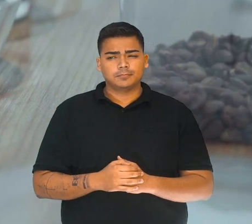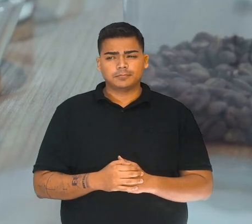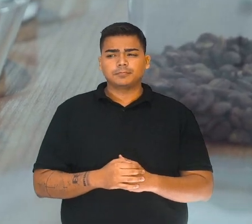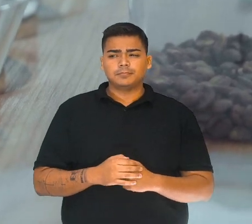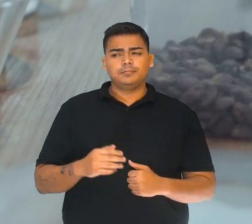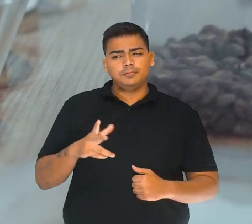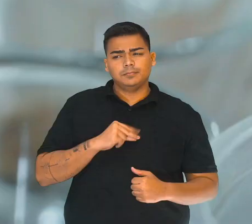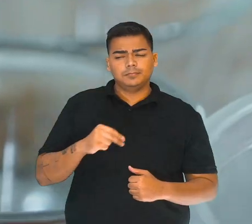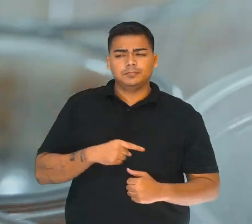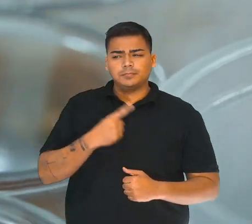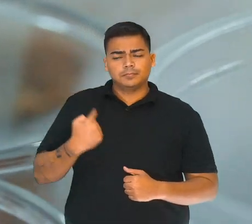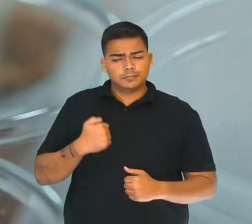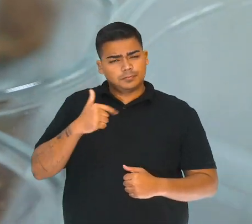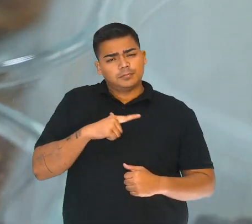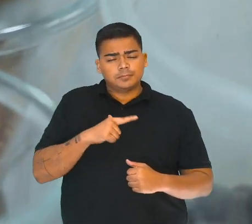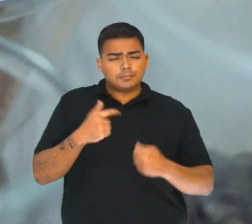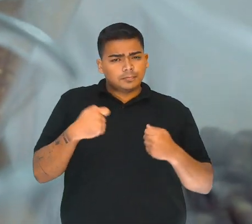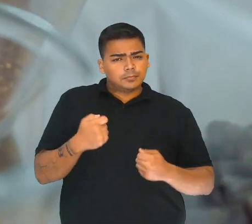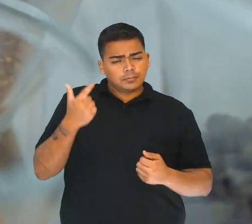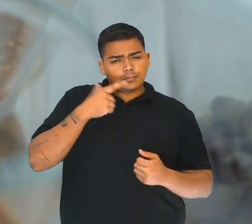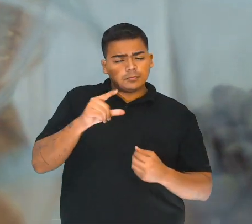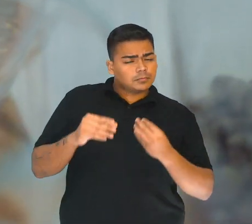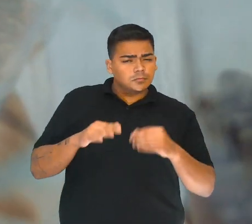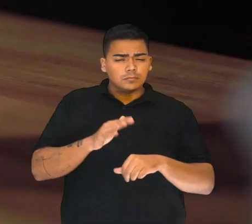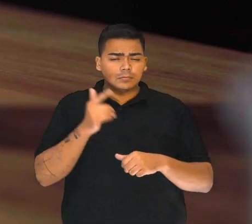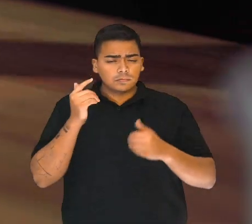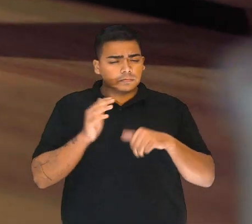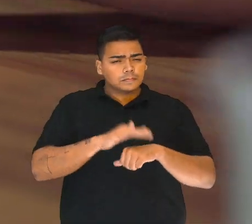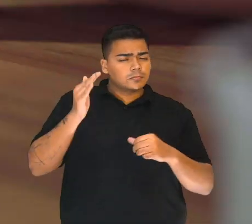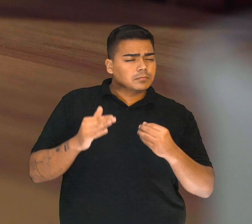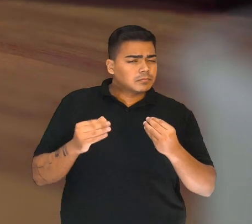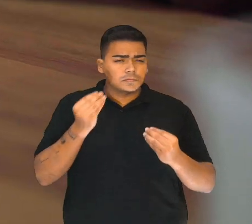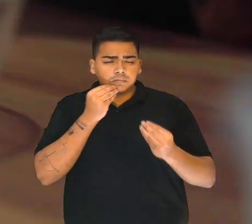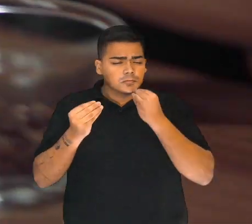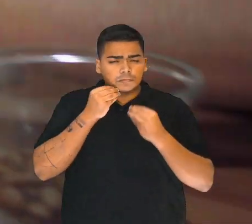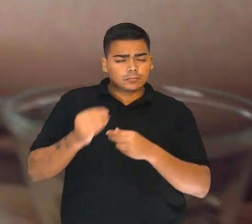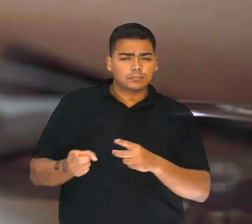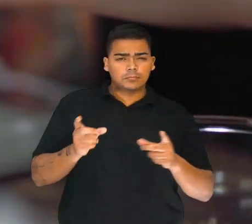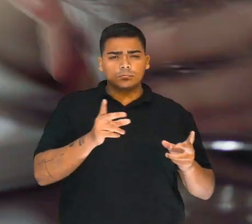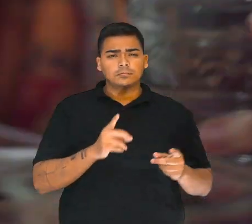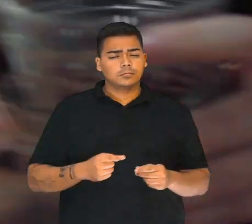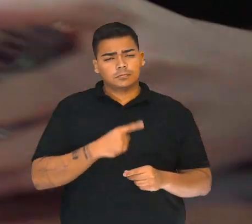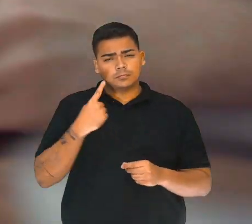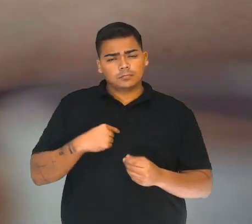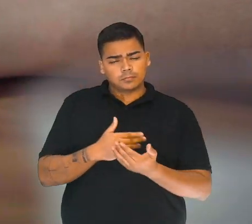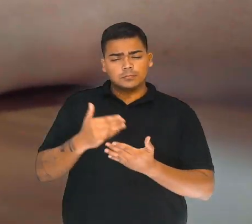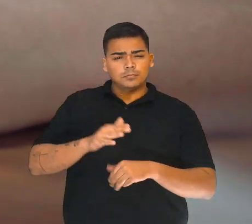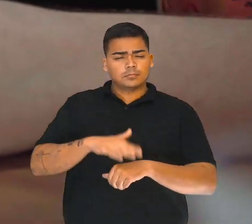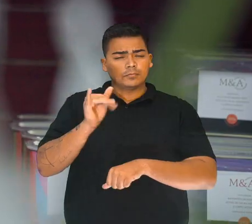A maior dor nossa é não ter onde vender, é acesso a mercado. A gente precisa abrir mercado para os produtores. E aí a gente começou a